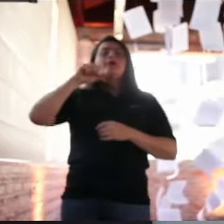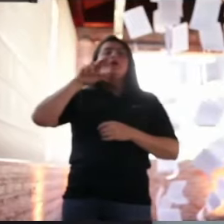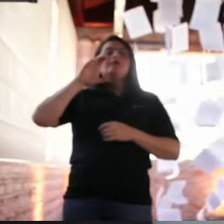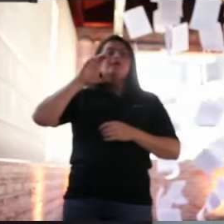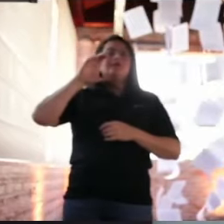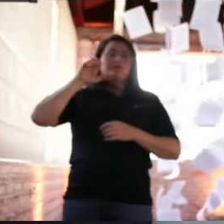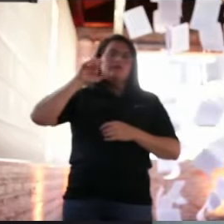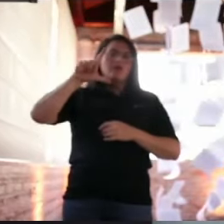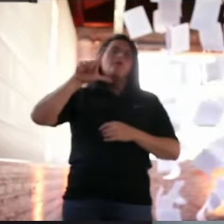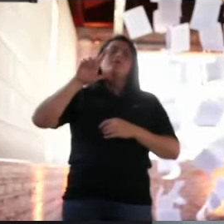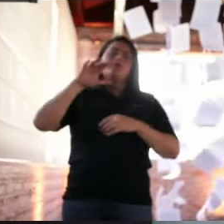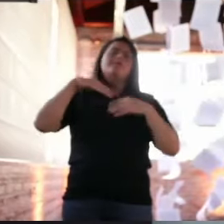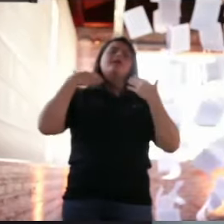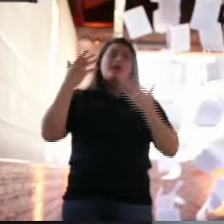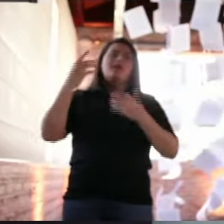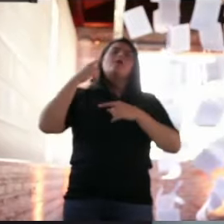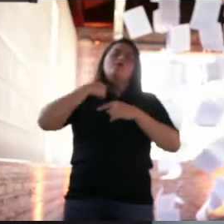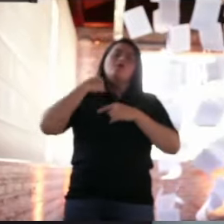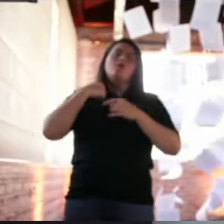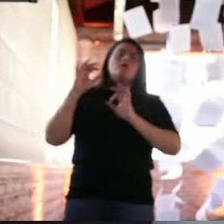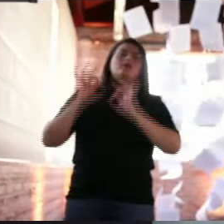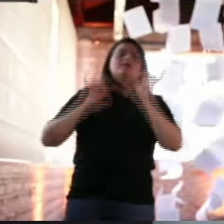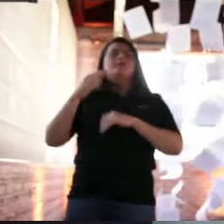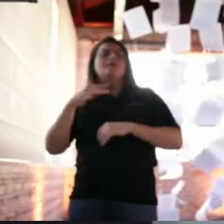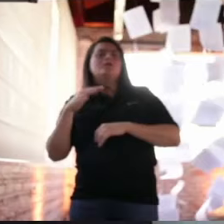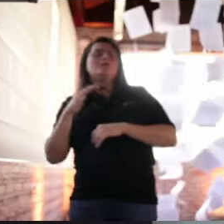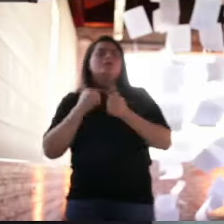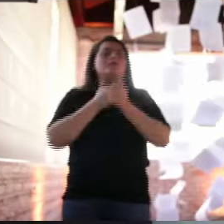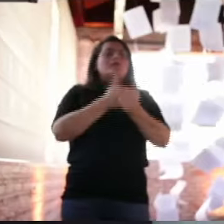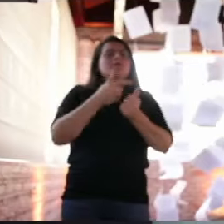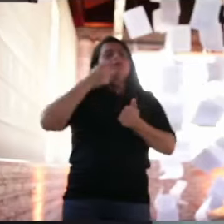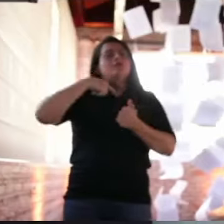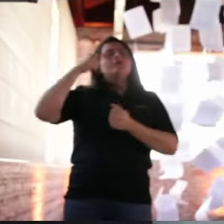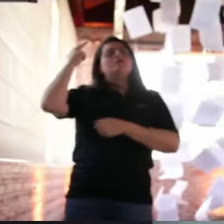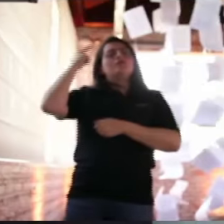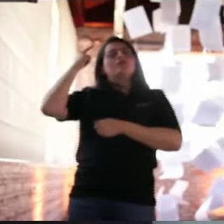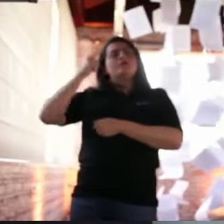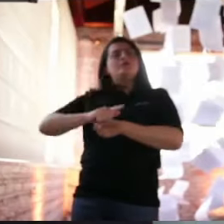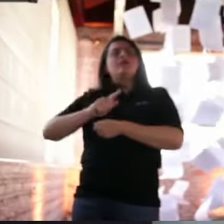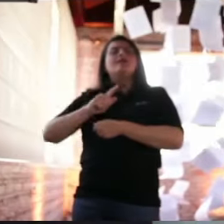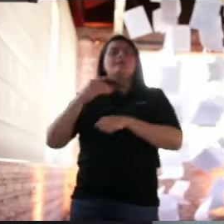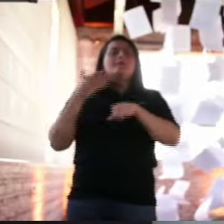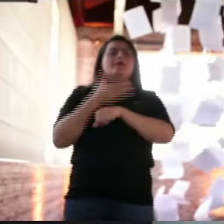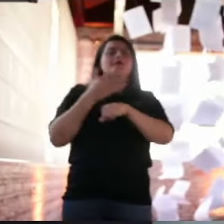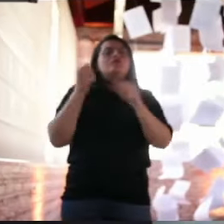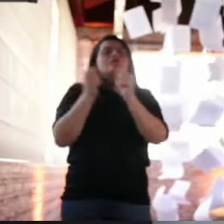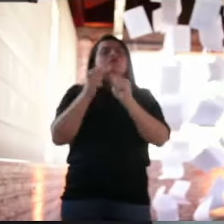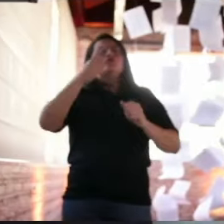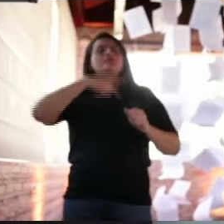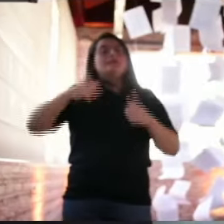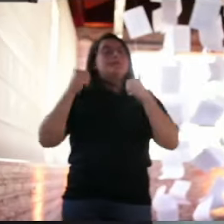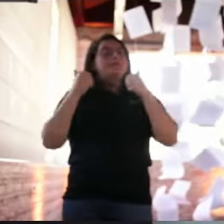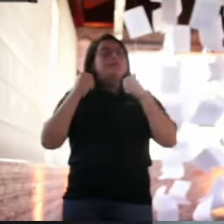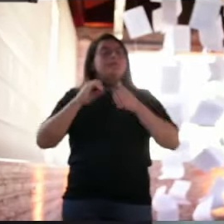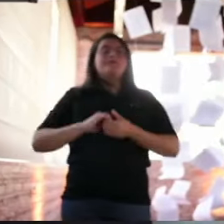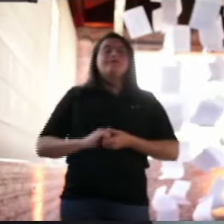que aí eu vou organizando mais ou menos uma sequência para a gente poder ter a participação de vocês também